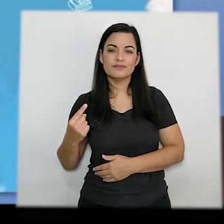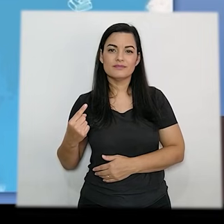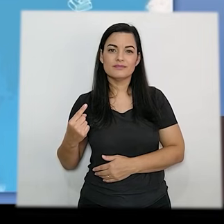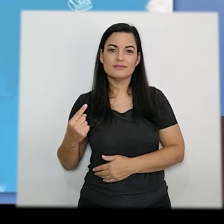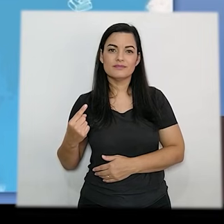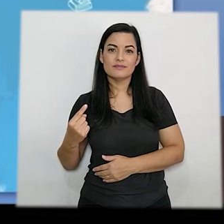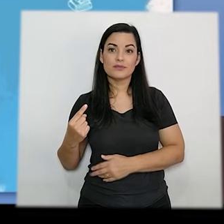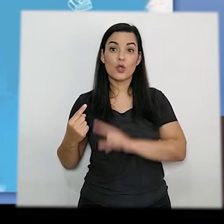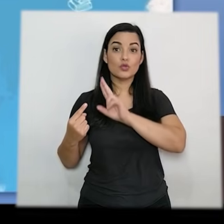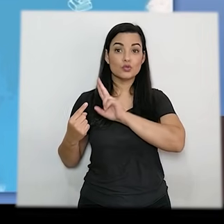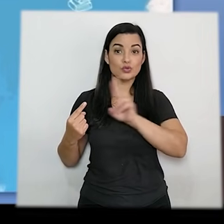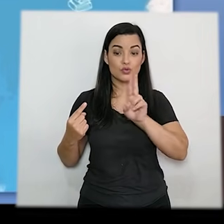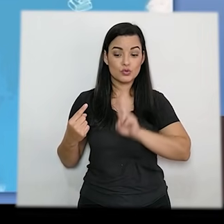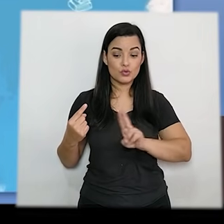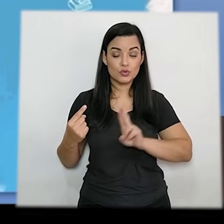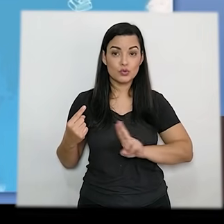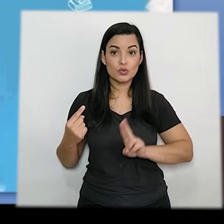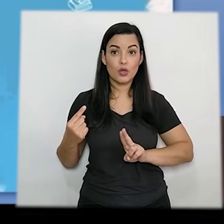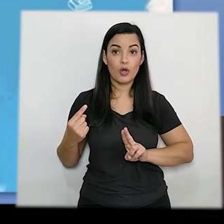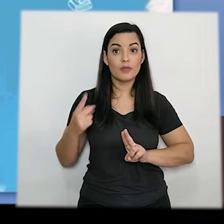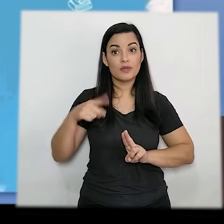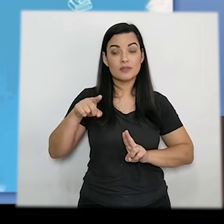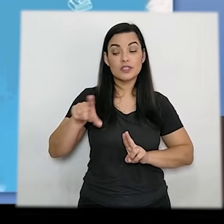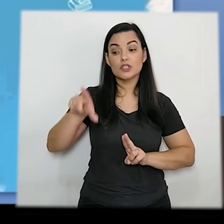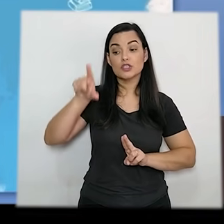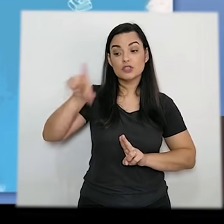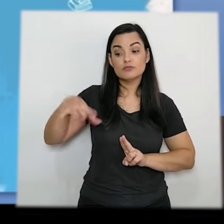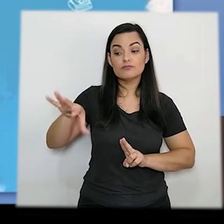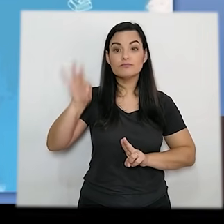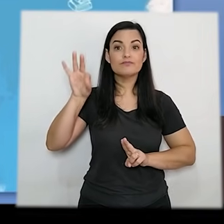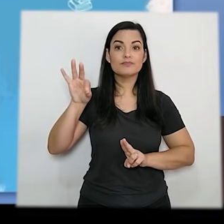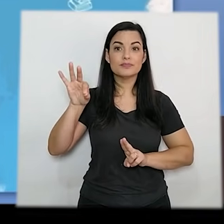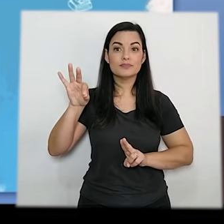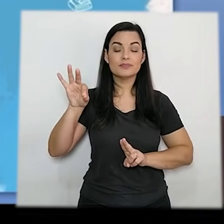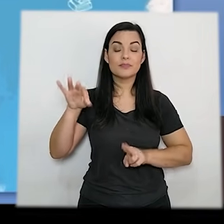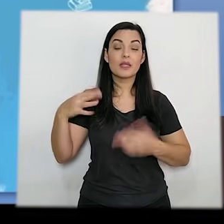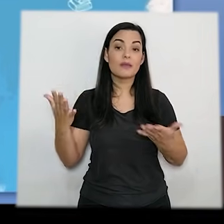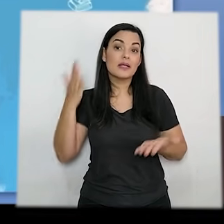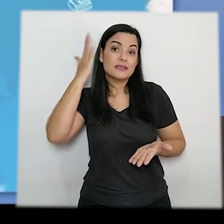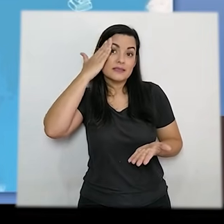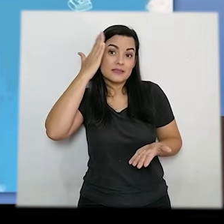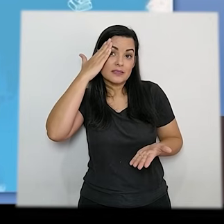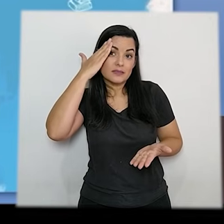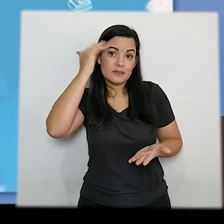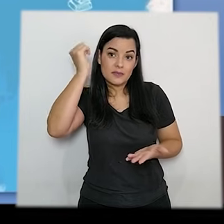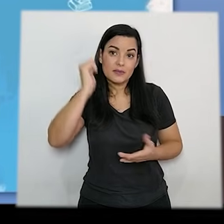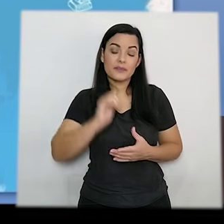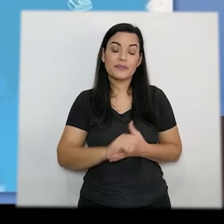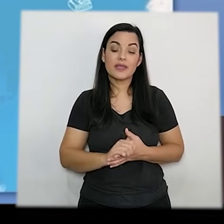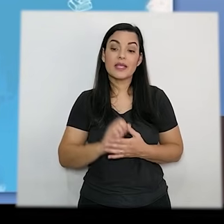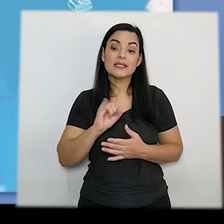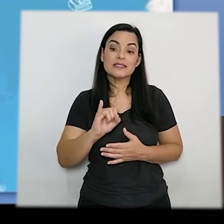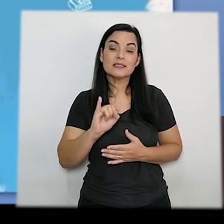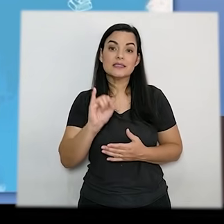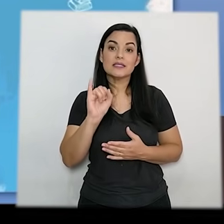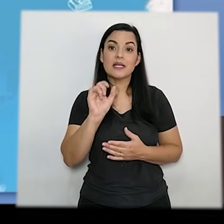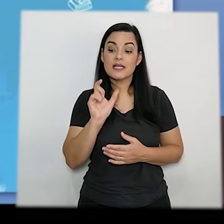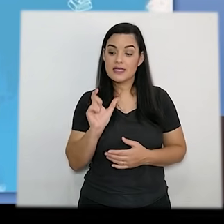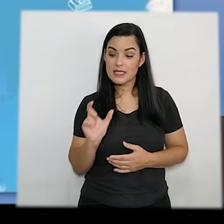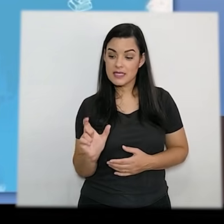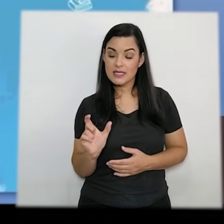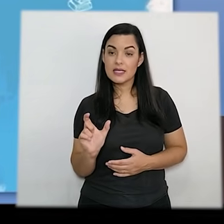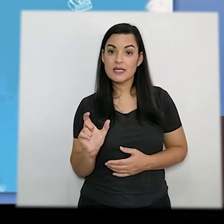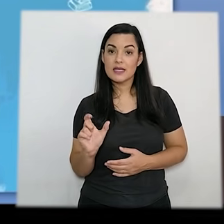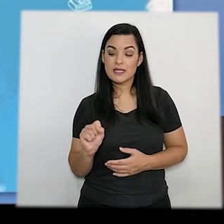com os nomes dos animais que foram sorteados. Então, para eu saber se eles começam com a mesma sílaba, eu tenho